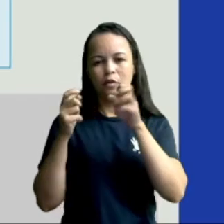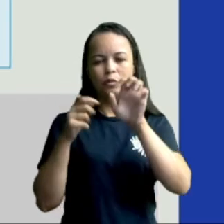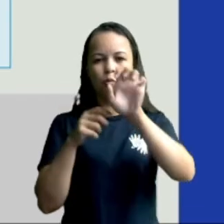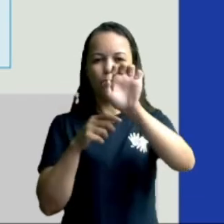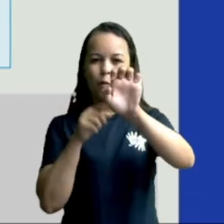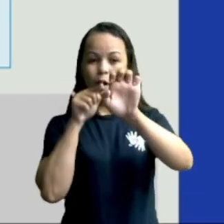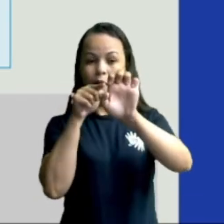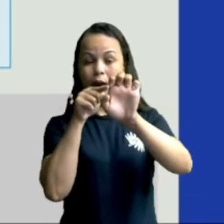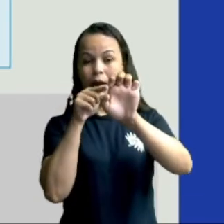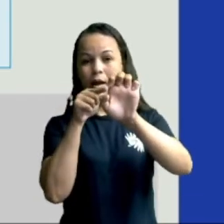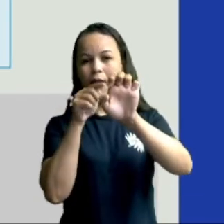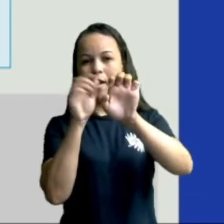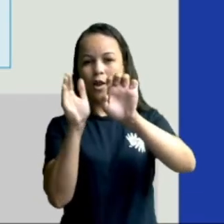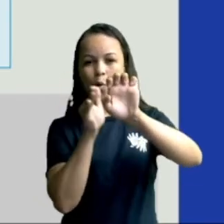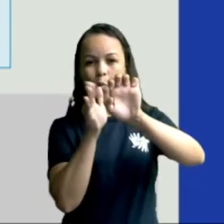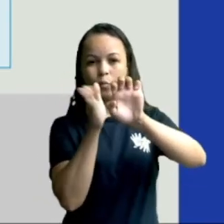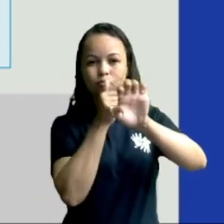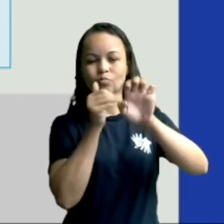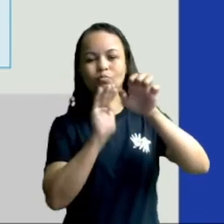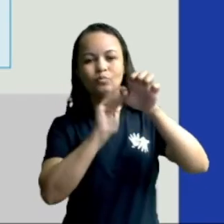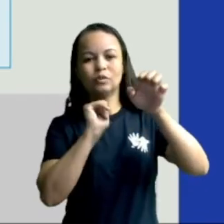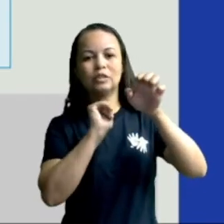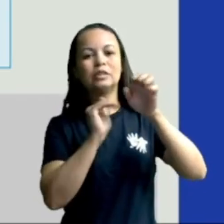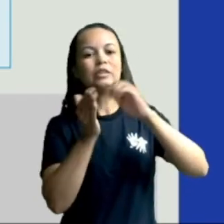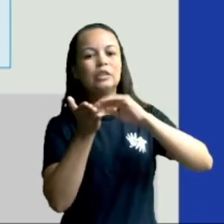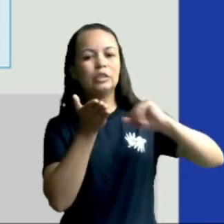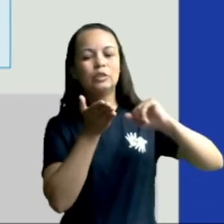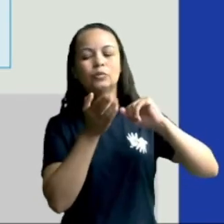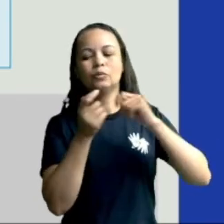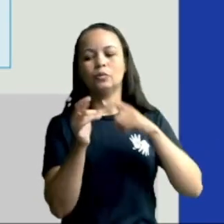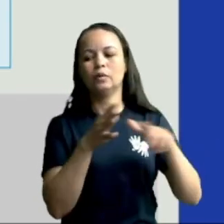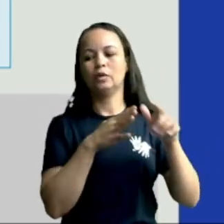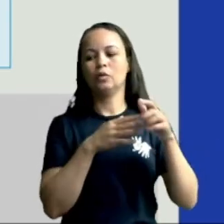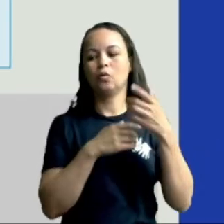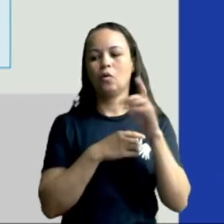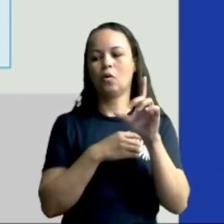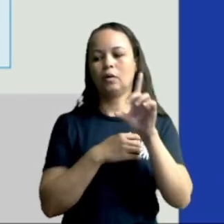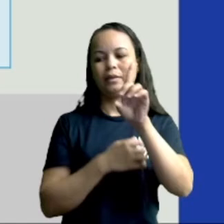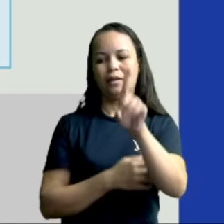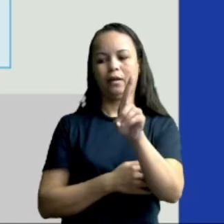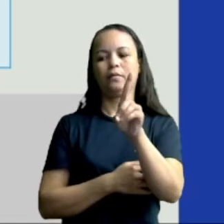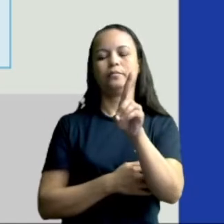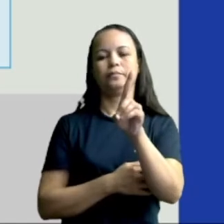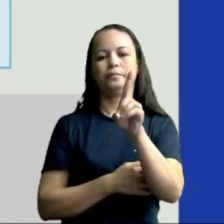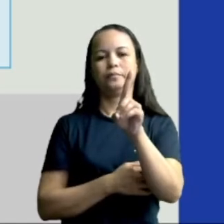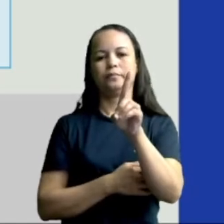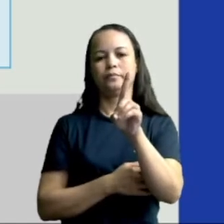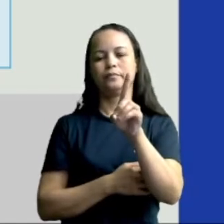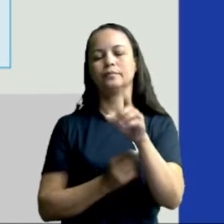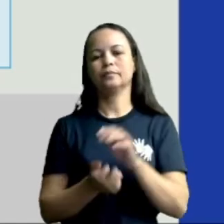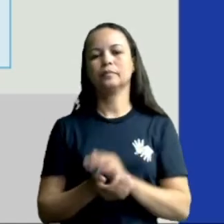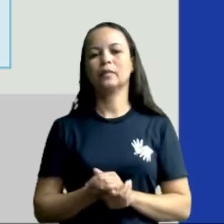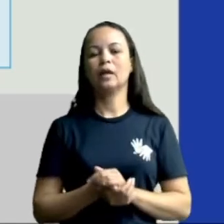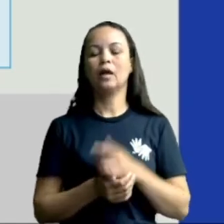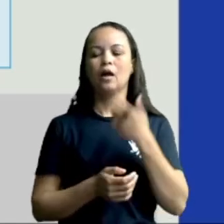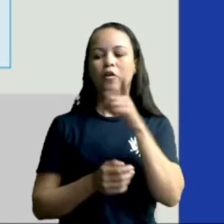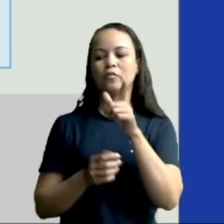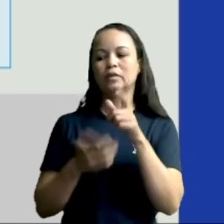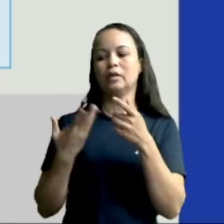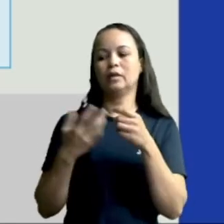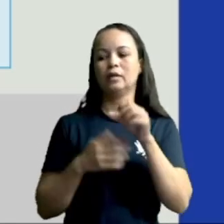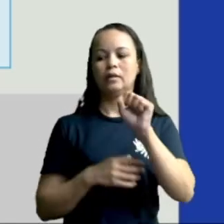E de poner e no lugar do E eu coloco a letra D. A mesma coisa para o